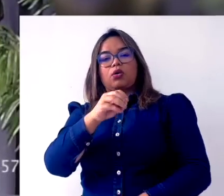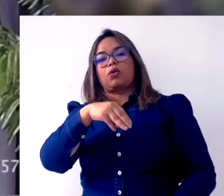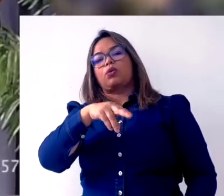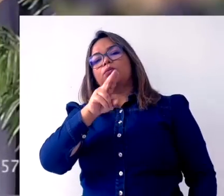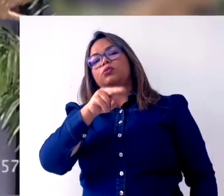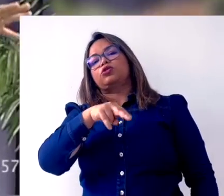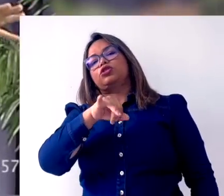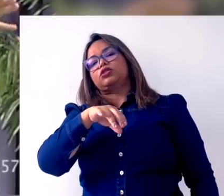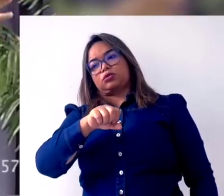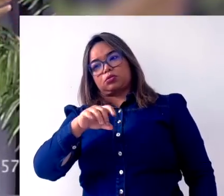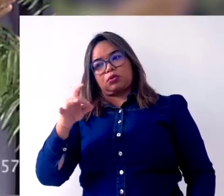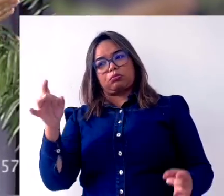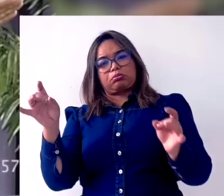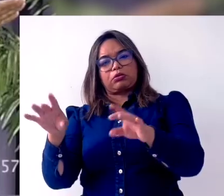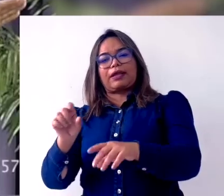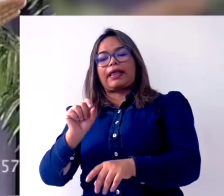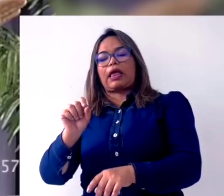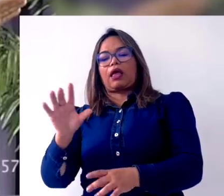recebeu crédito por isso?